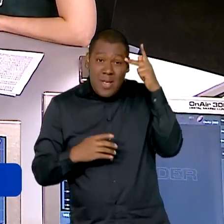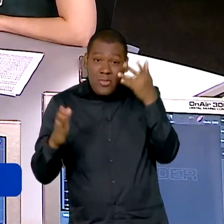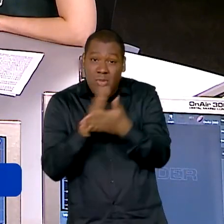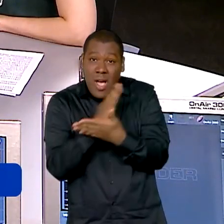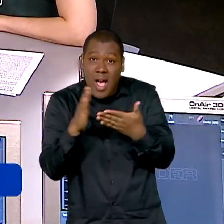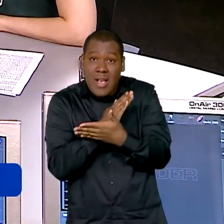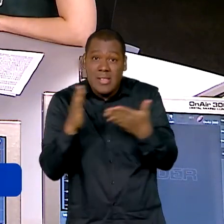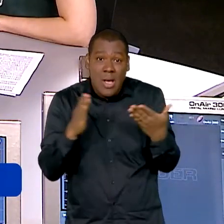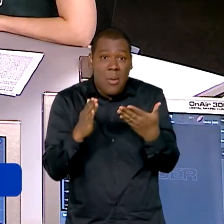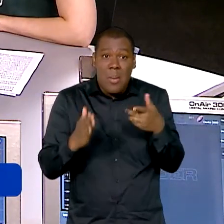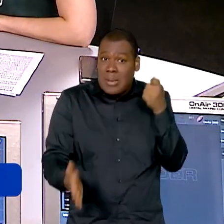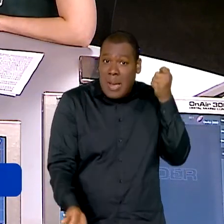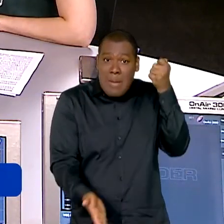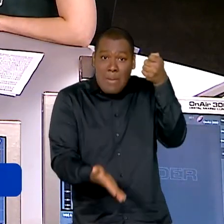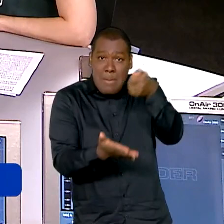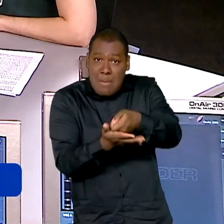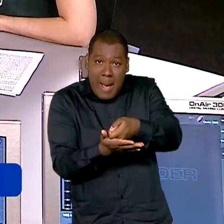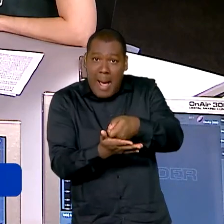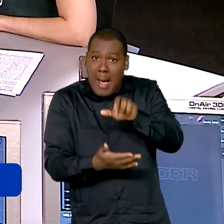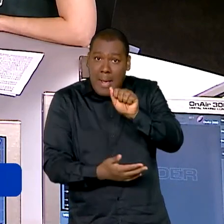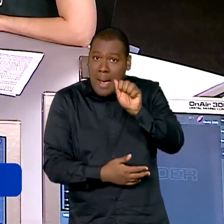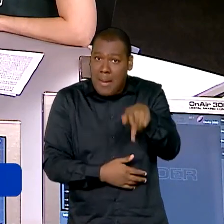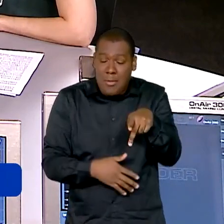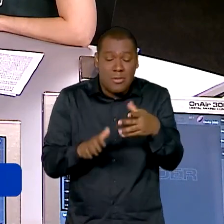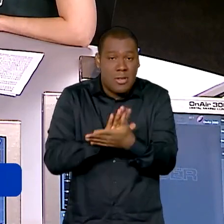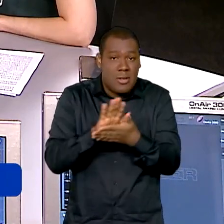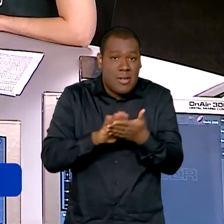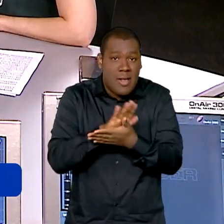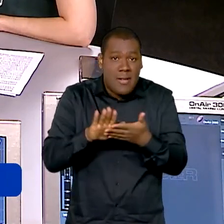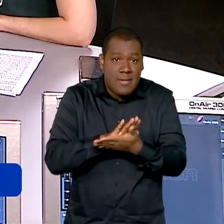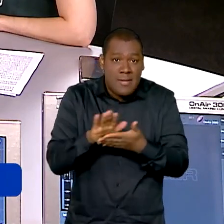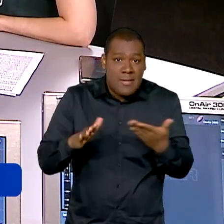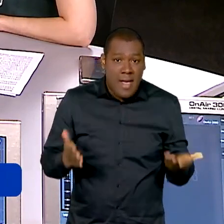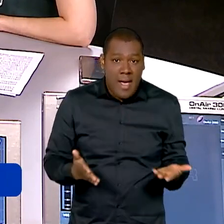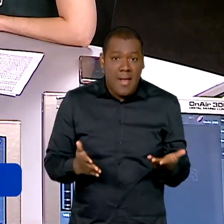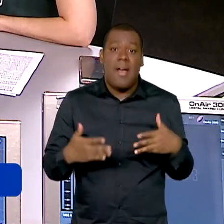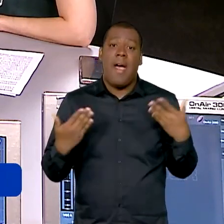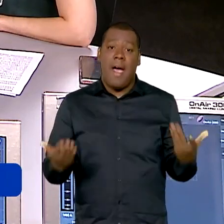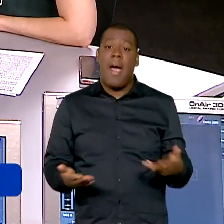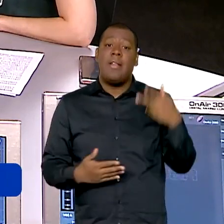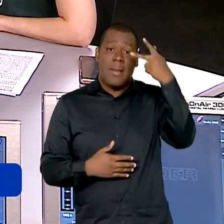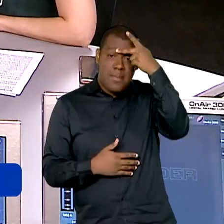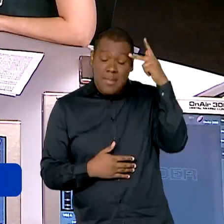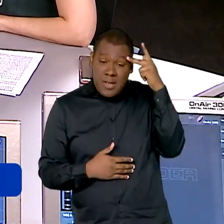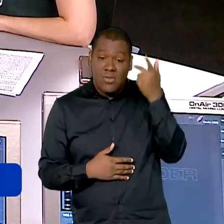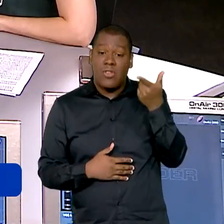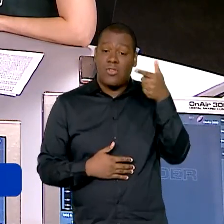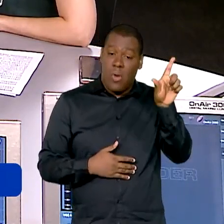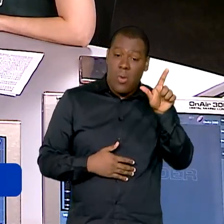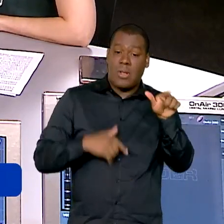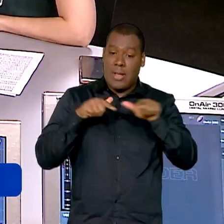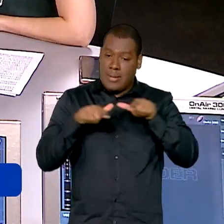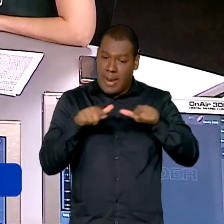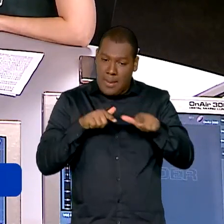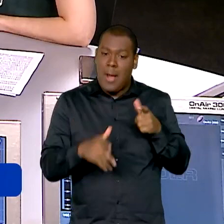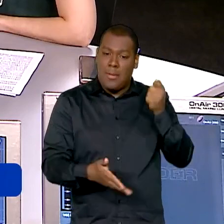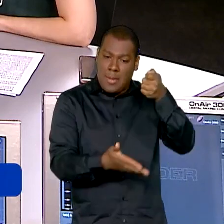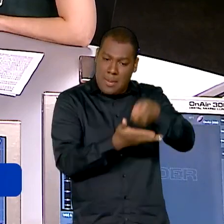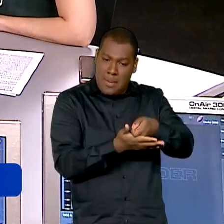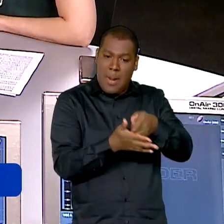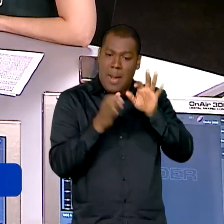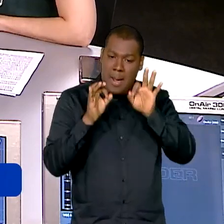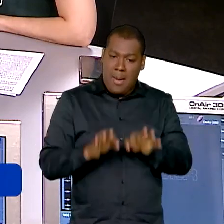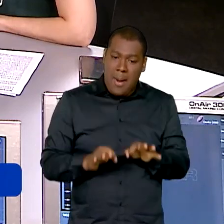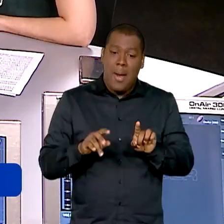paga vai pagar mais. Ou seja, significa aumentar o custo dos outros trabalhadores do Brasil. Então, no